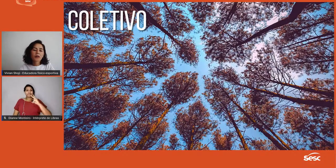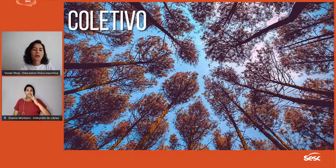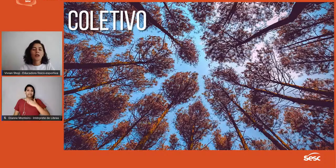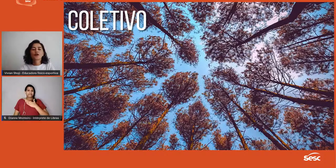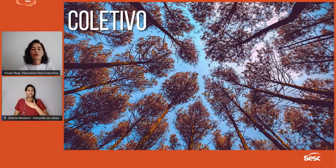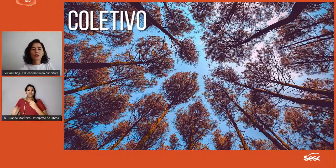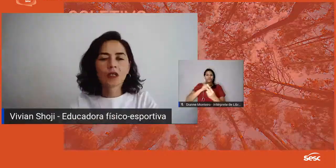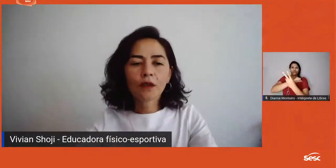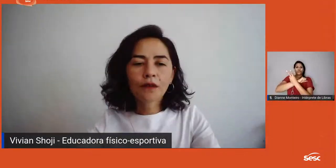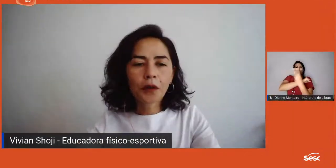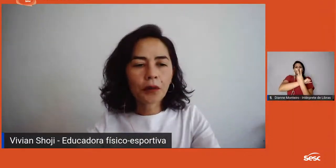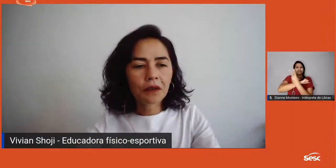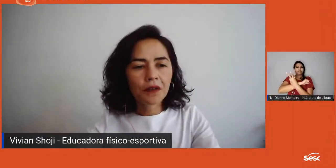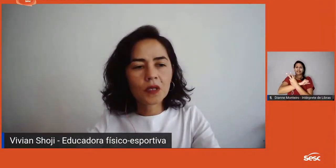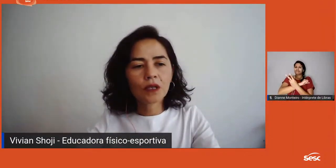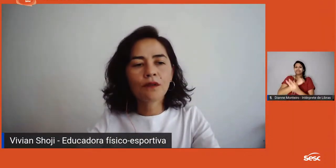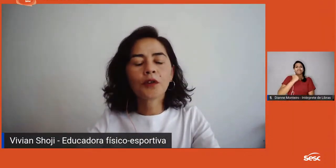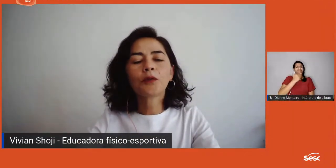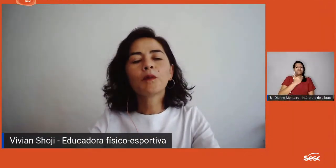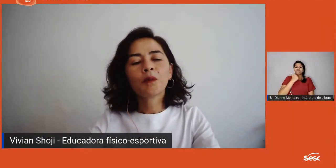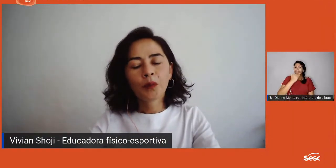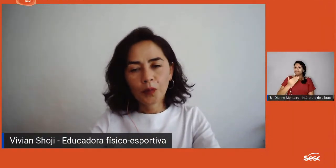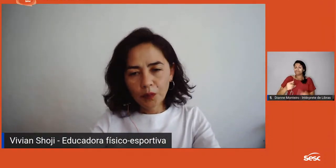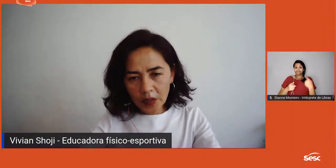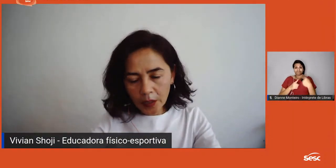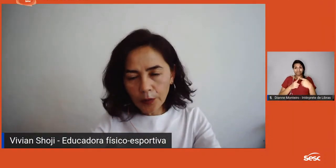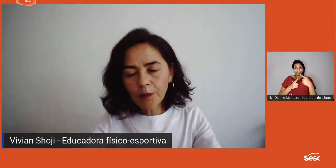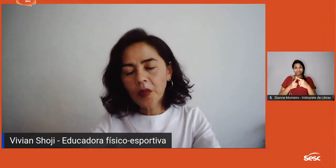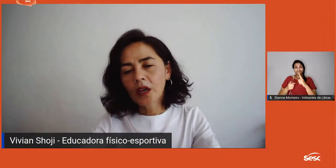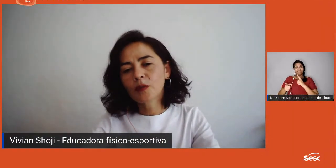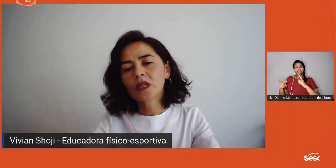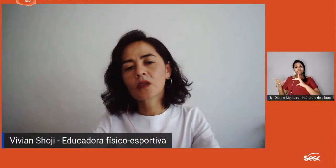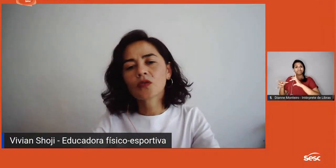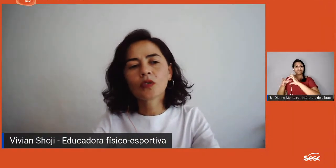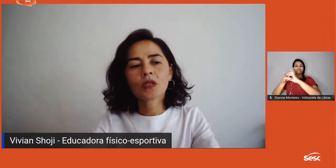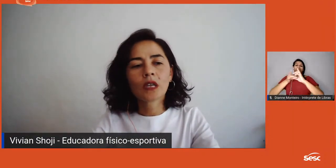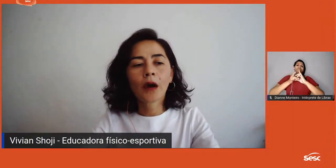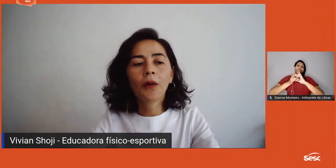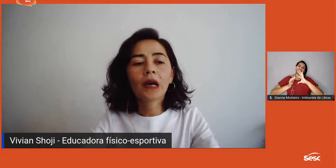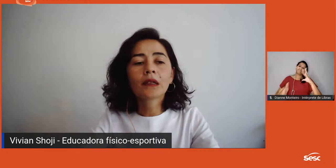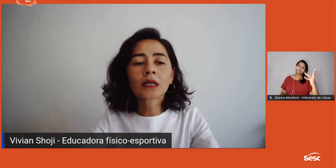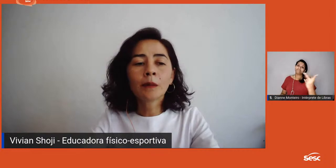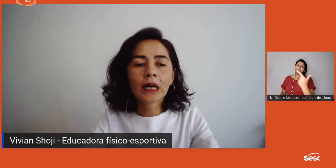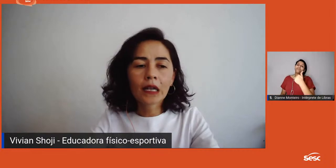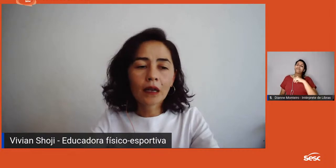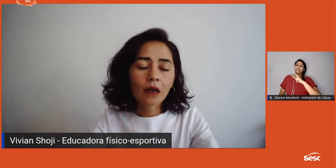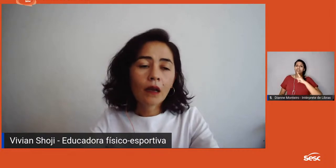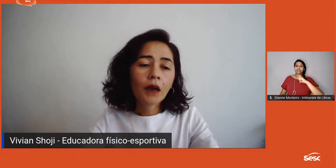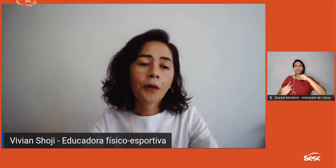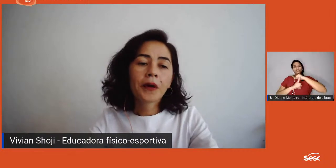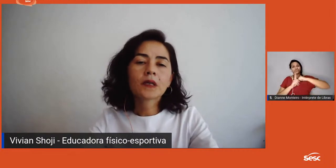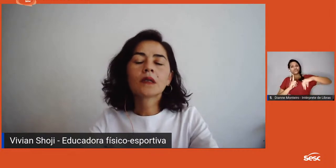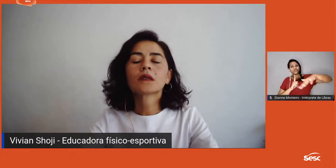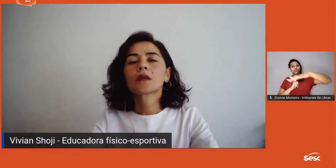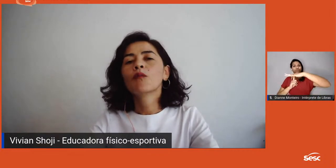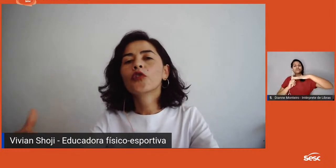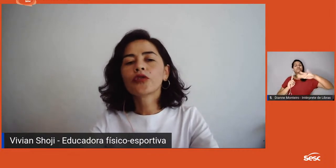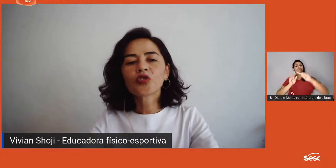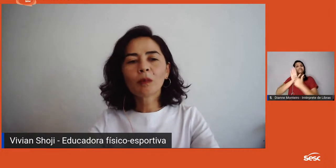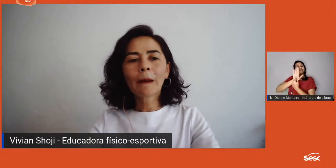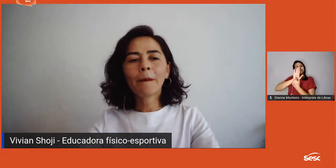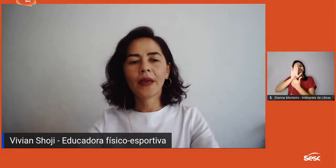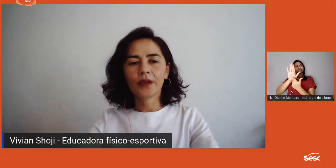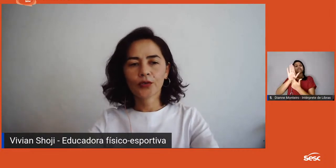com essa rede visível, invisível, então, a dimensão social, ela trabalha com esses